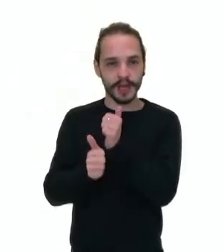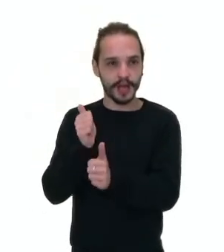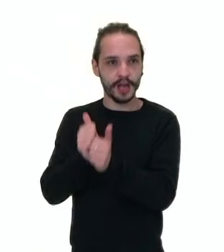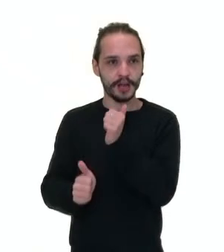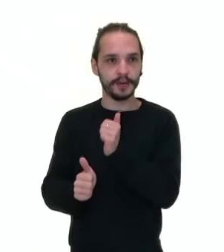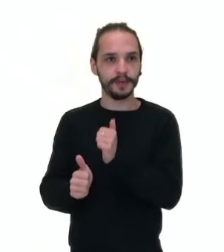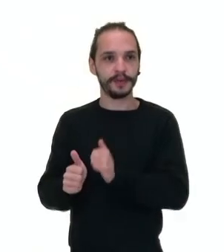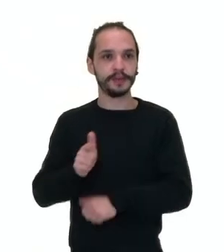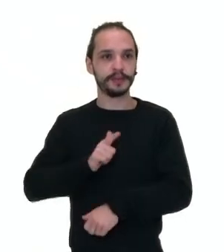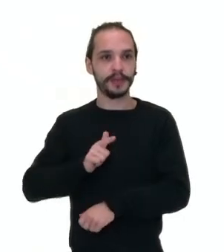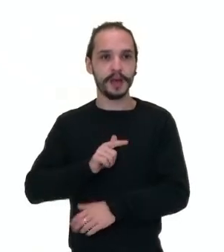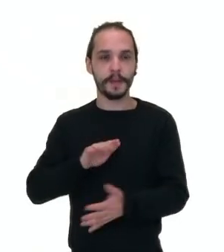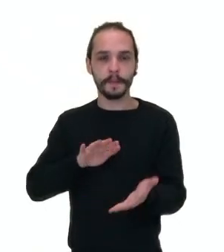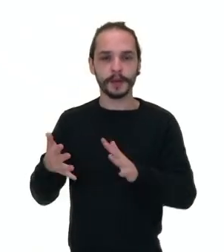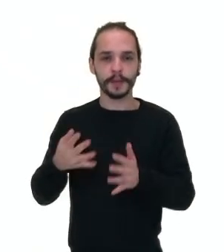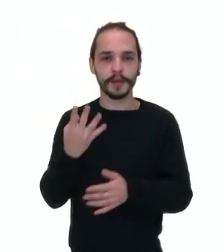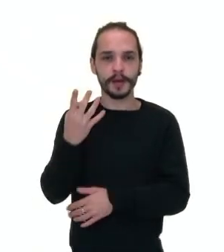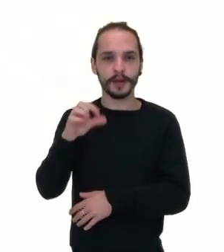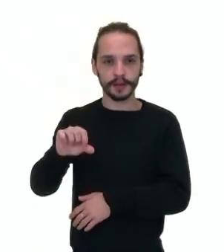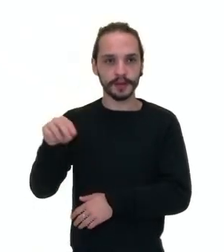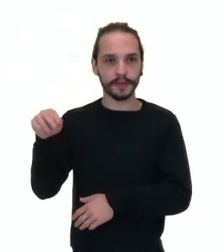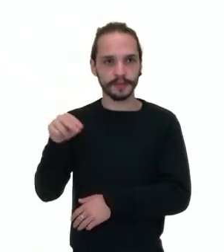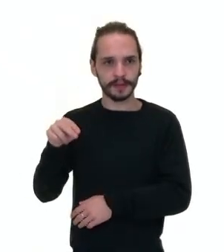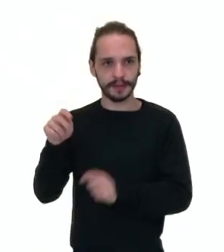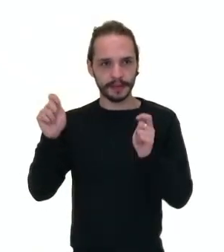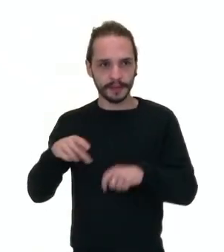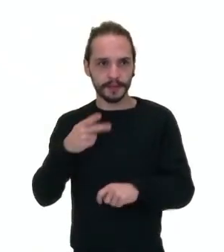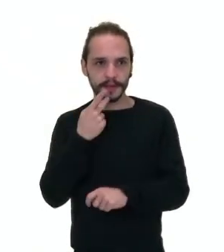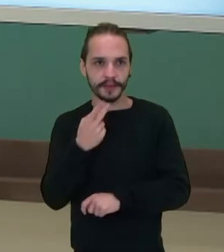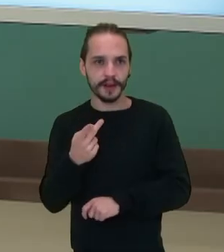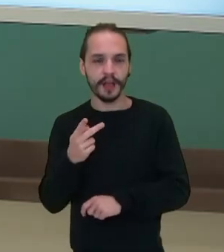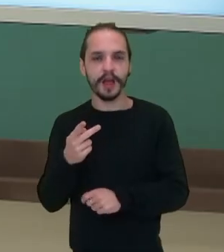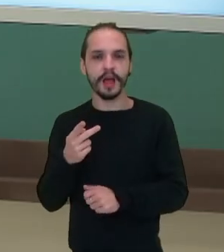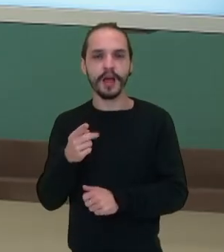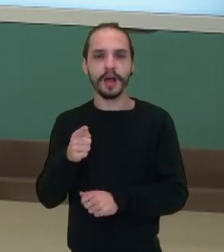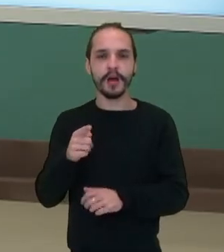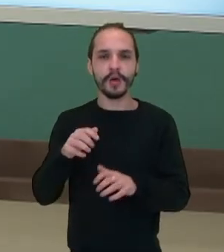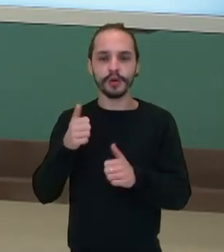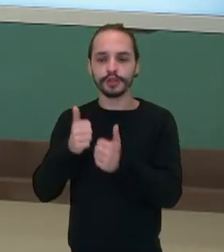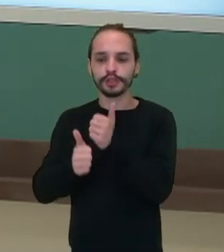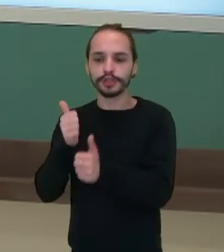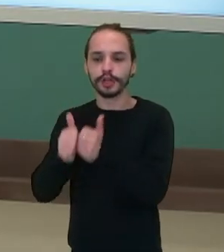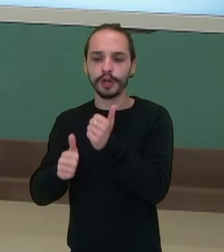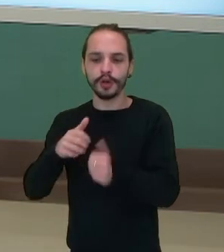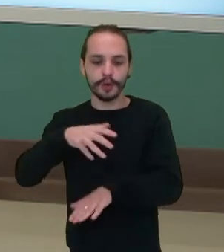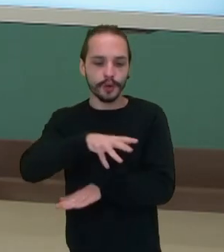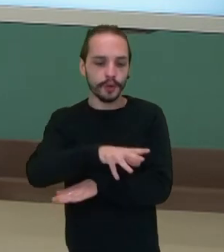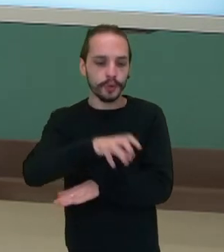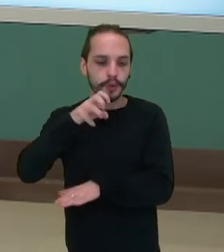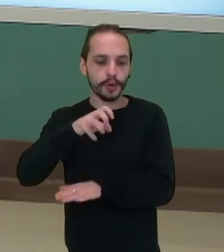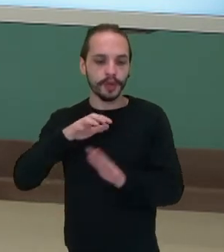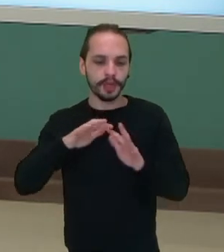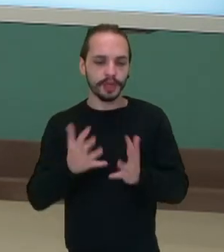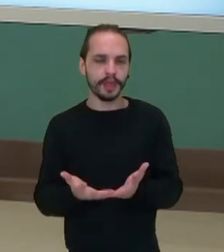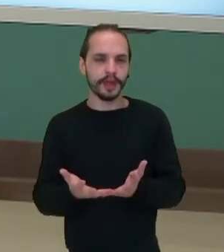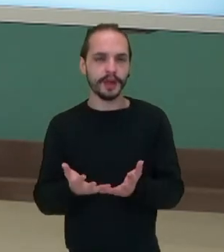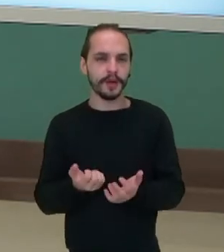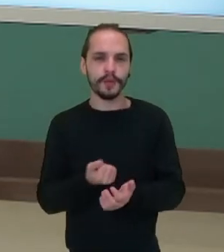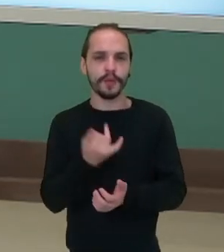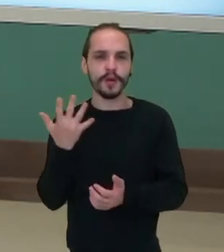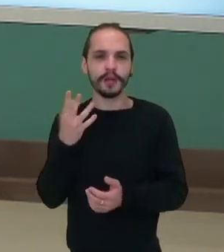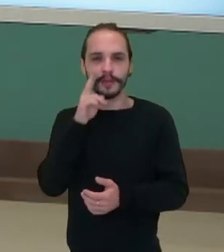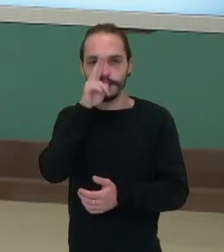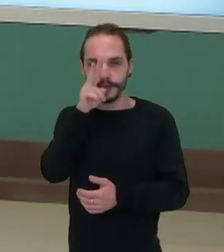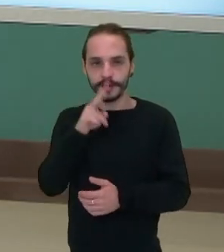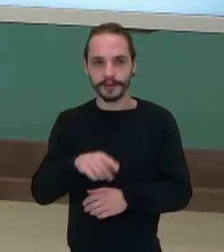então afirmar que o pacote de arroz atrai a Terra com qual força? Justifique sua resposta. Eu vou dar um tempinho para vocês